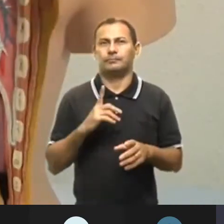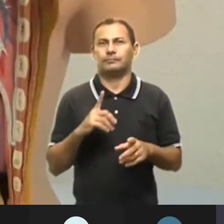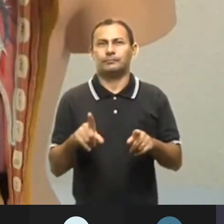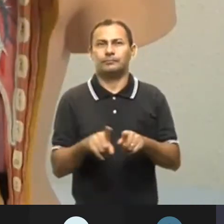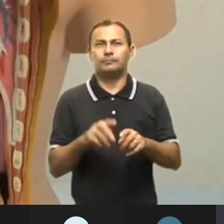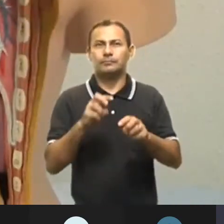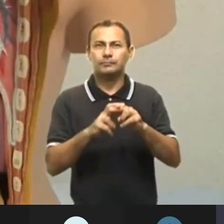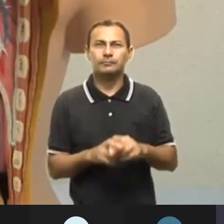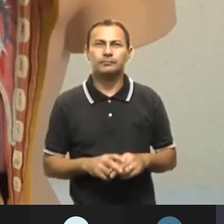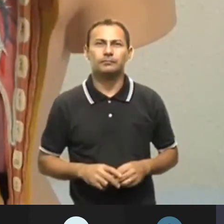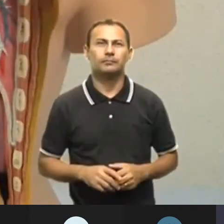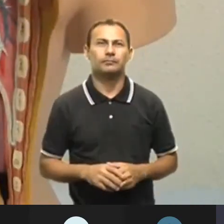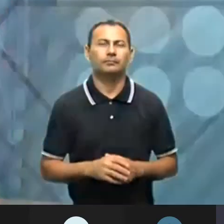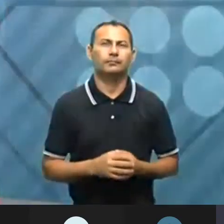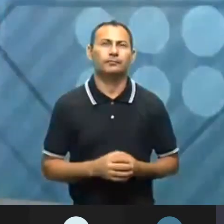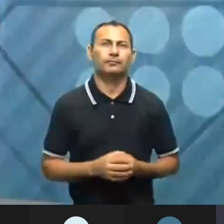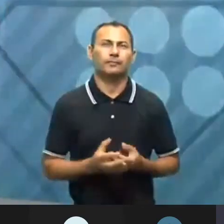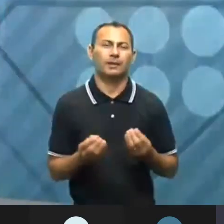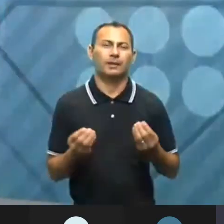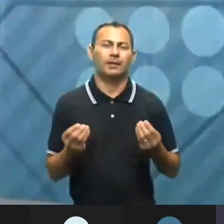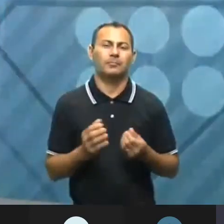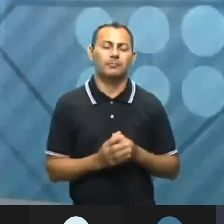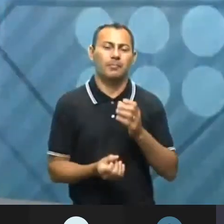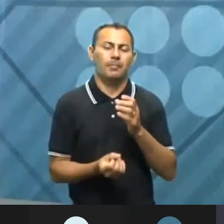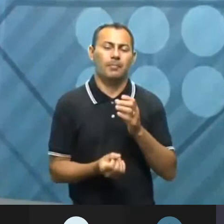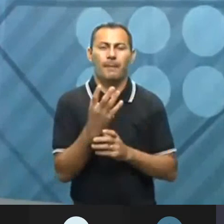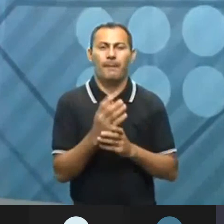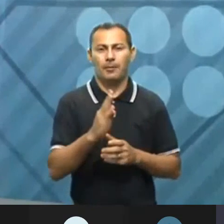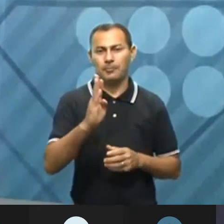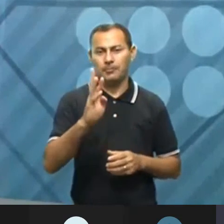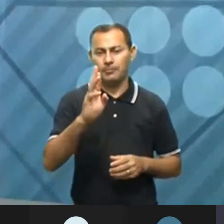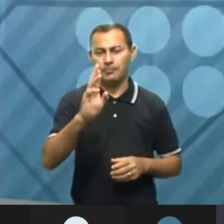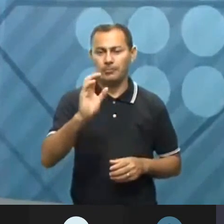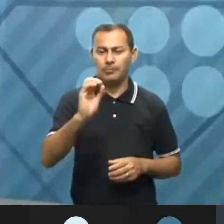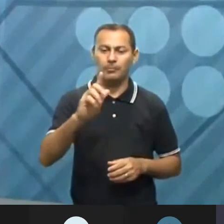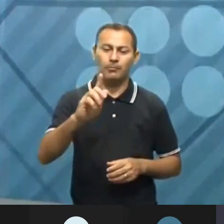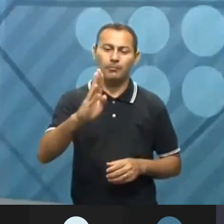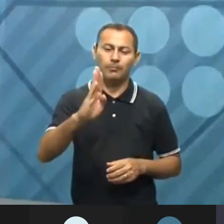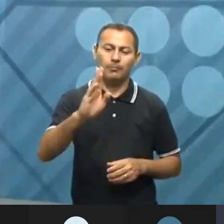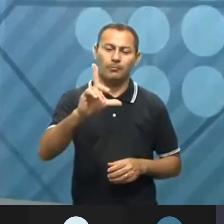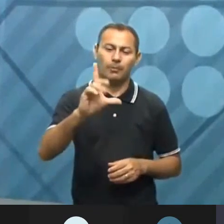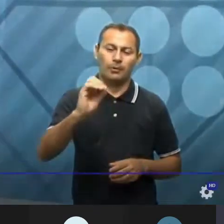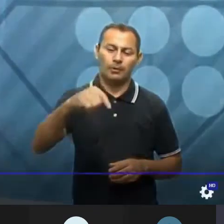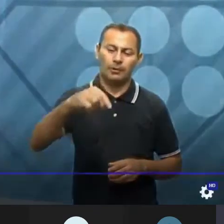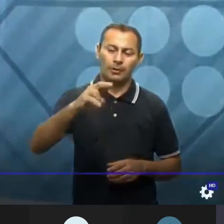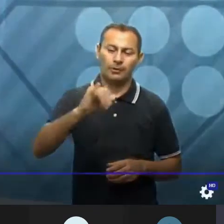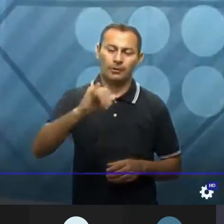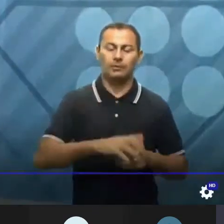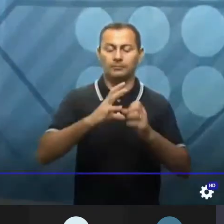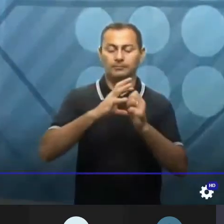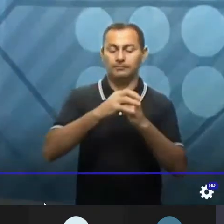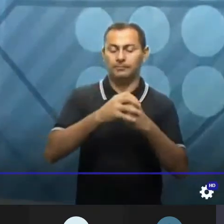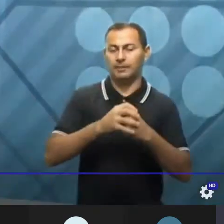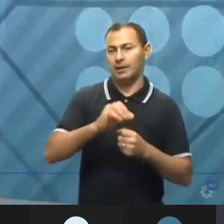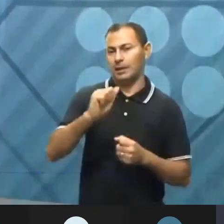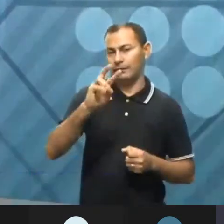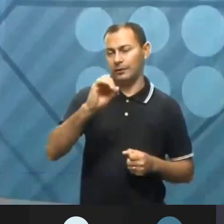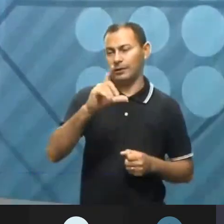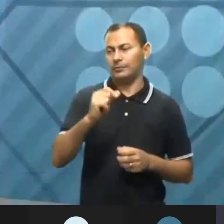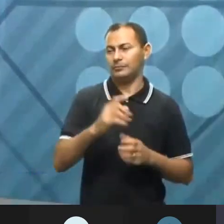chegar à parte, né, de formação ali do bronquíolo respiratório e depois dos sacos alveolares